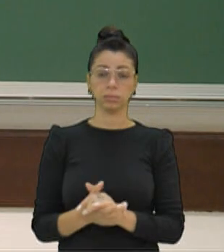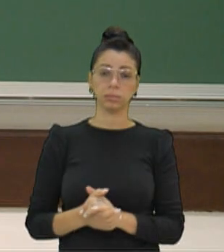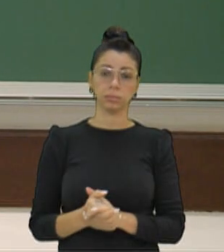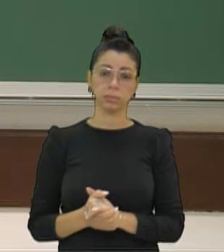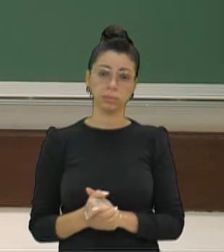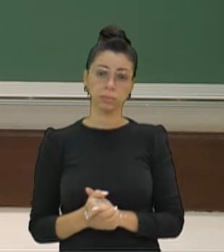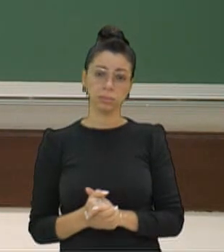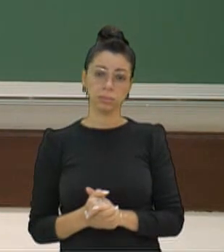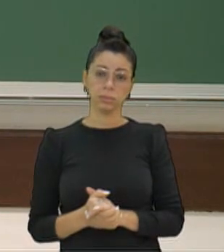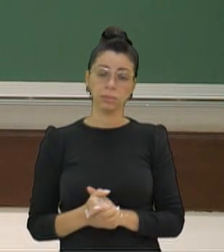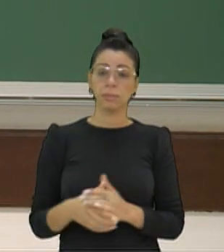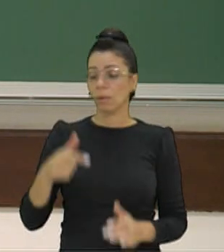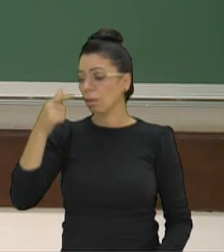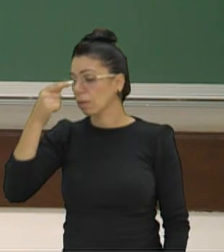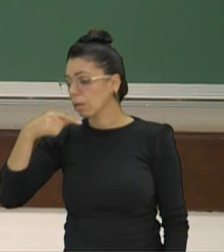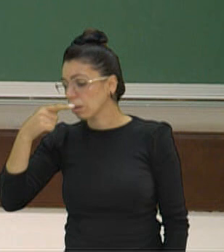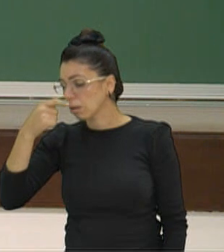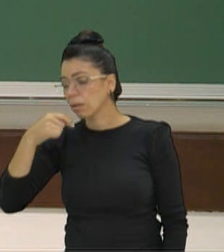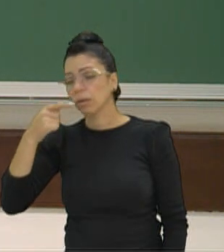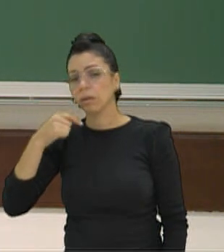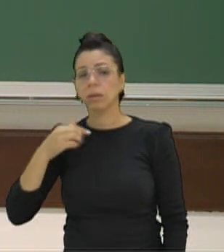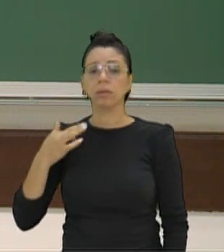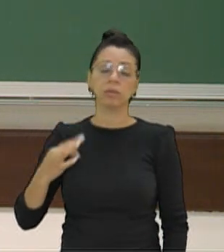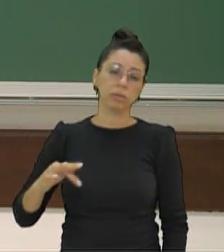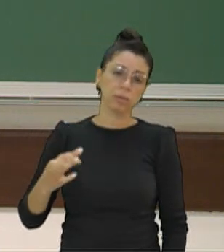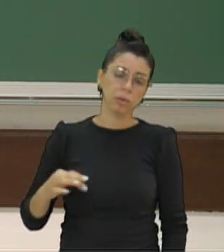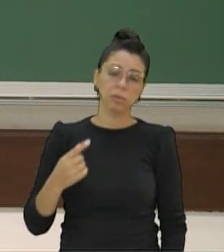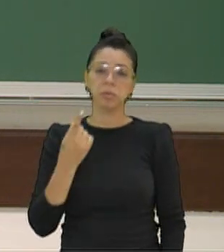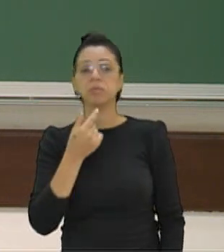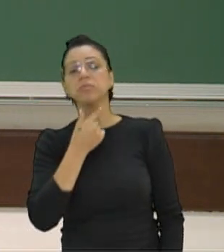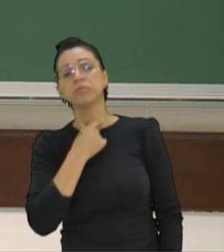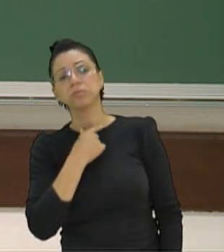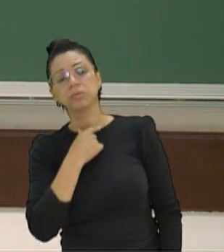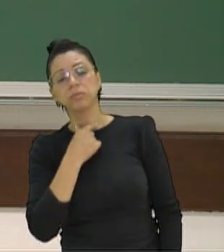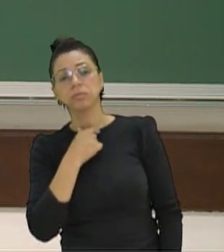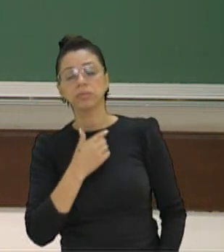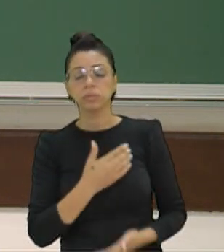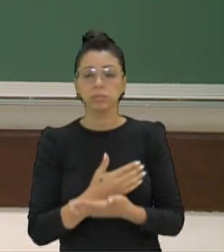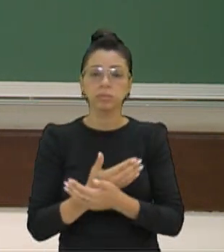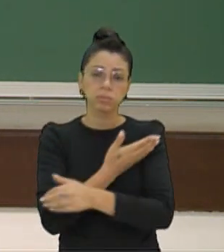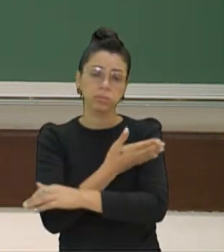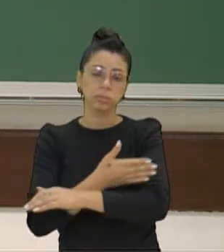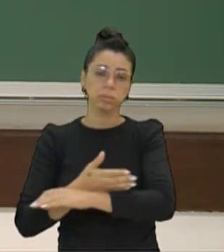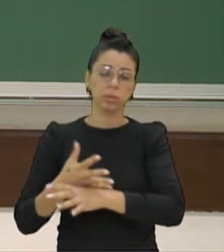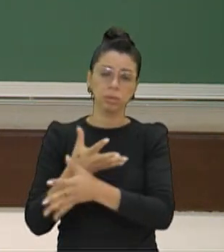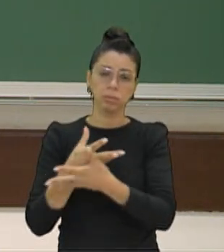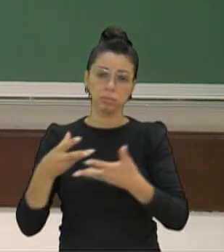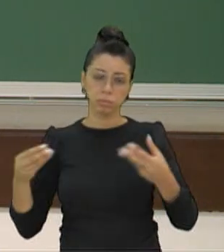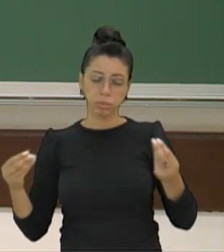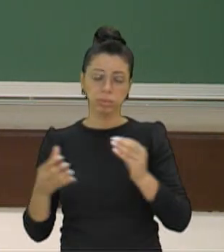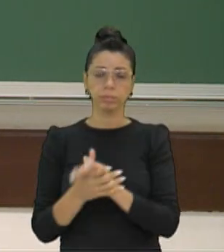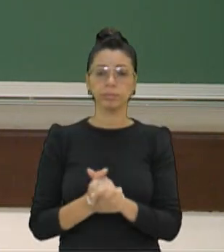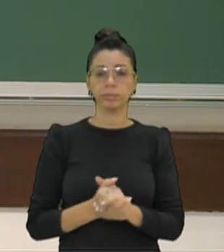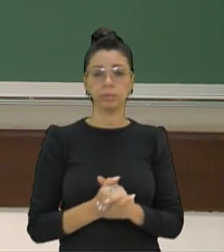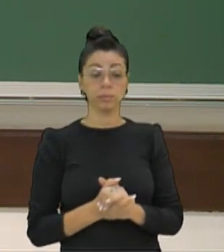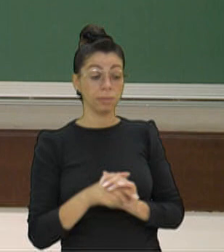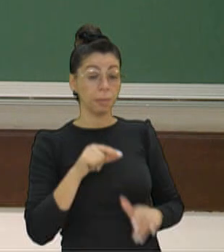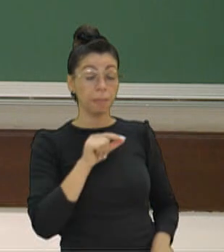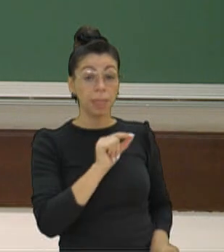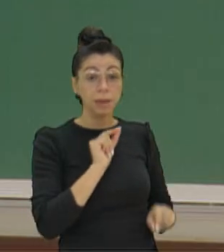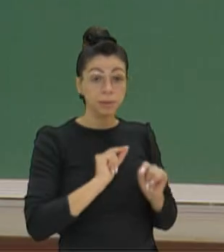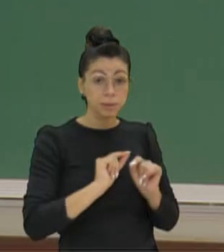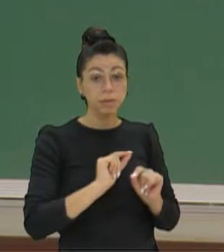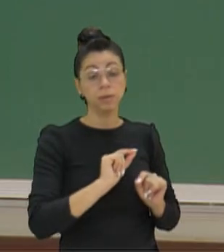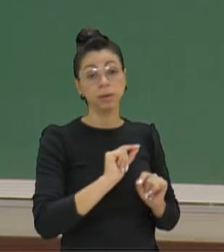mais leve quando a pessoa tem resfriado, que dura ali um dia, dois, e já costuma passar. Quando é gripe, às vezes